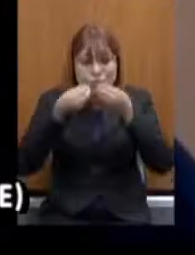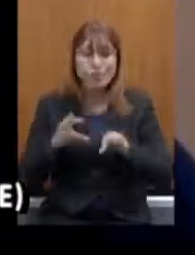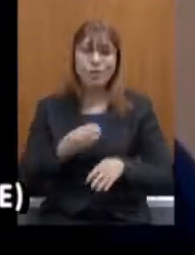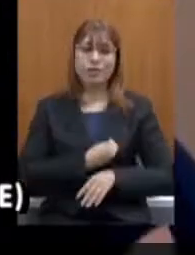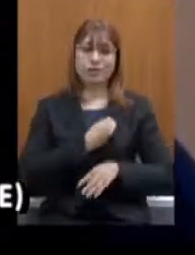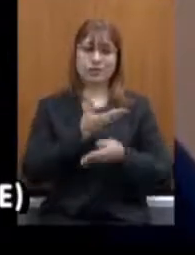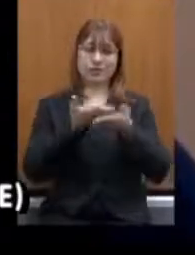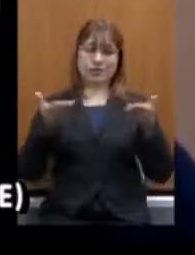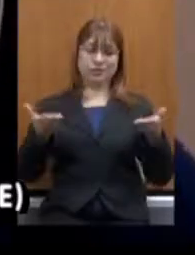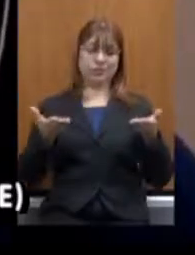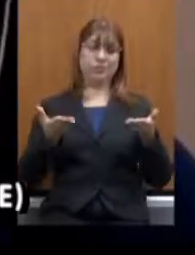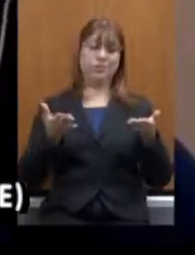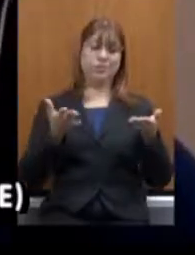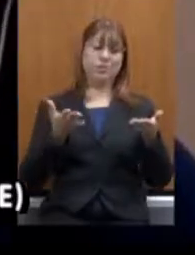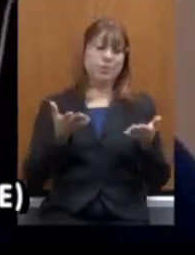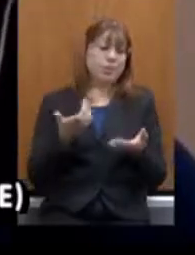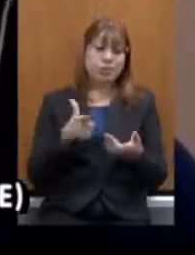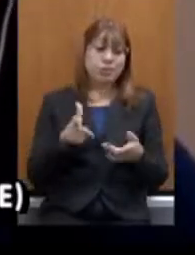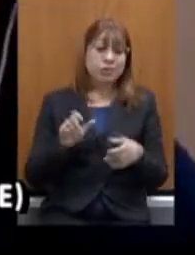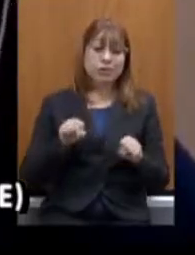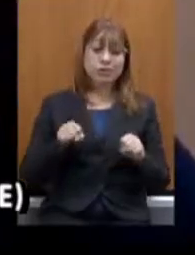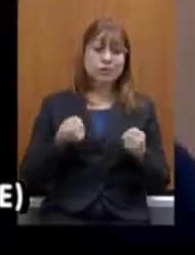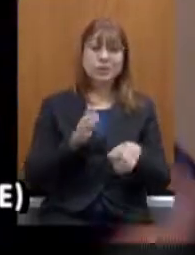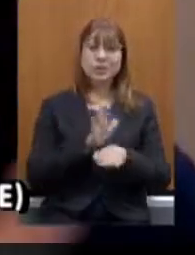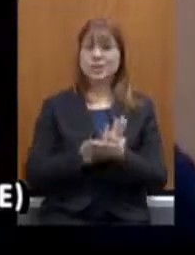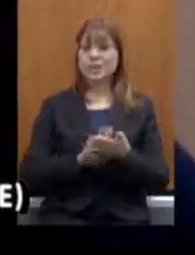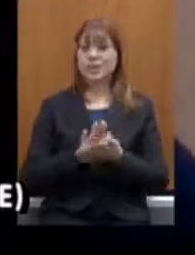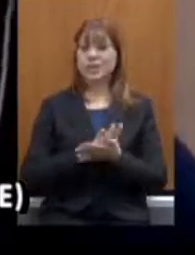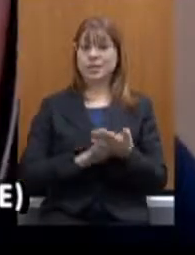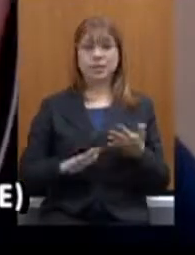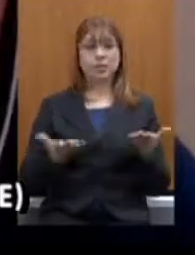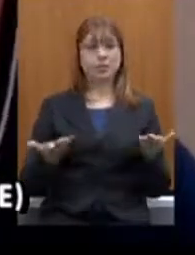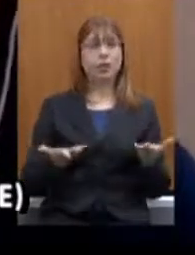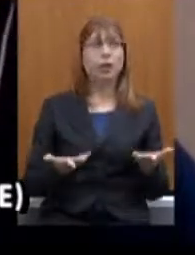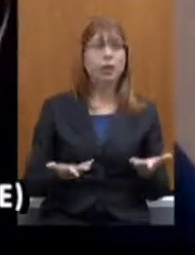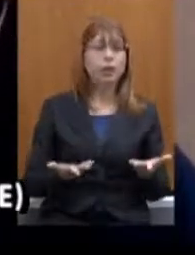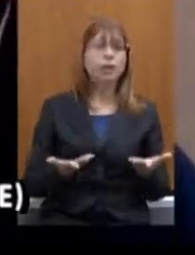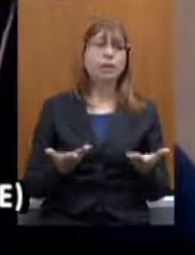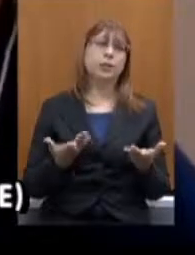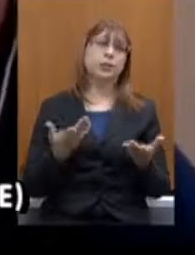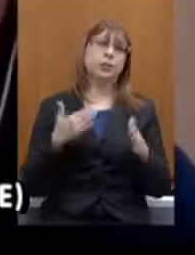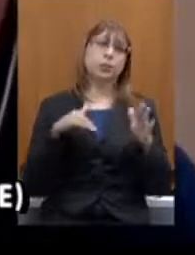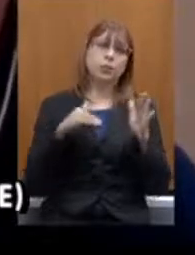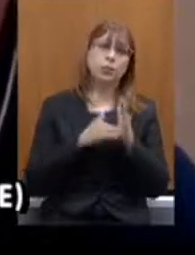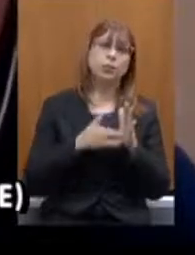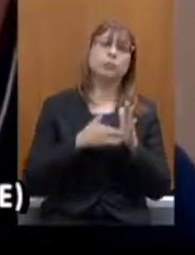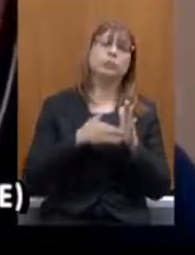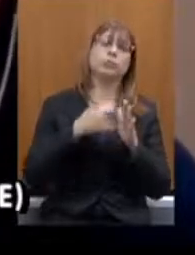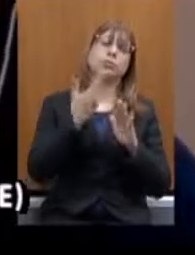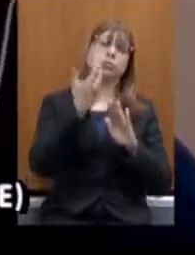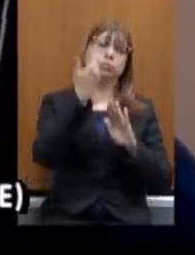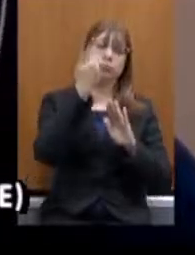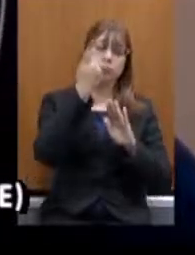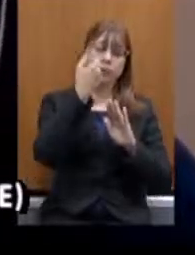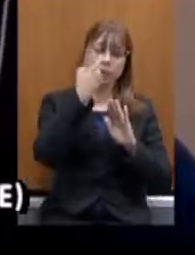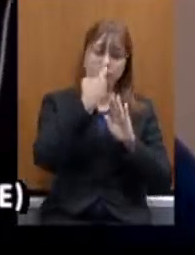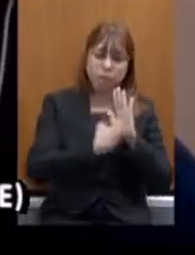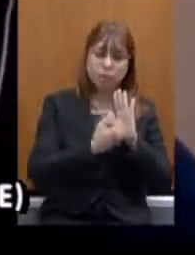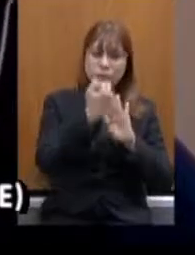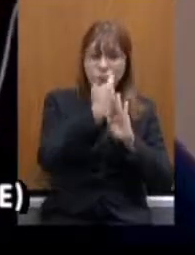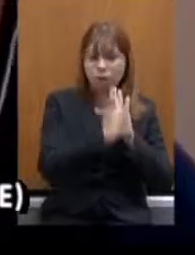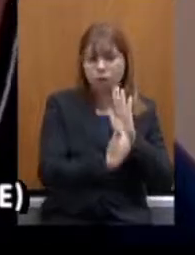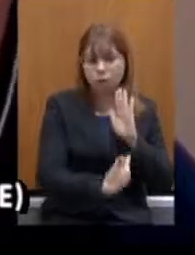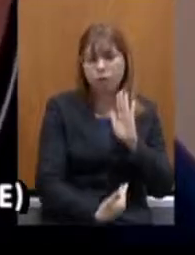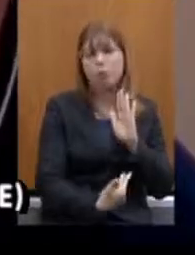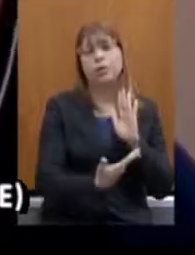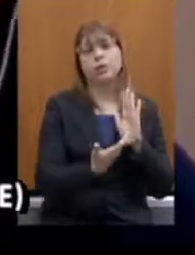tem uma comprovação de garantia de que todo esse o que se propõe a servir do google vai te